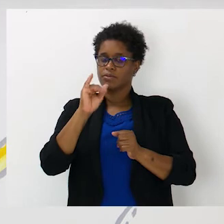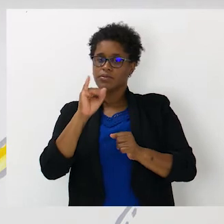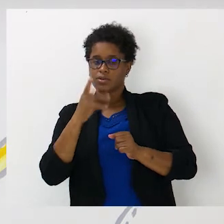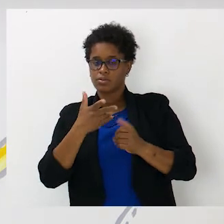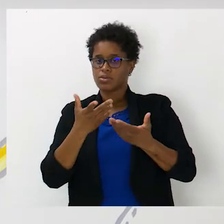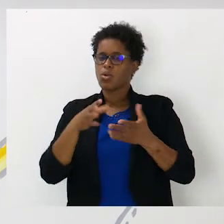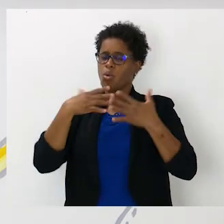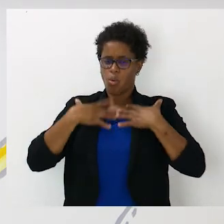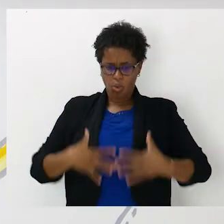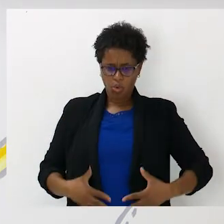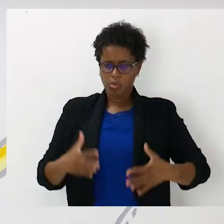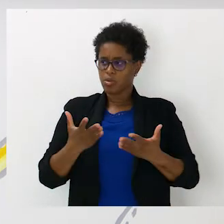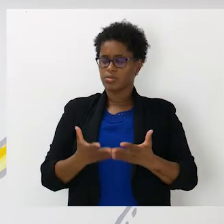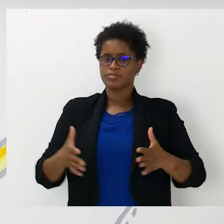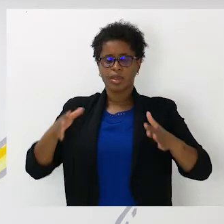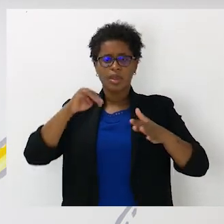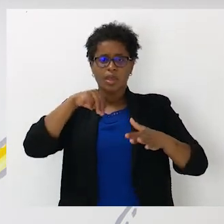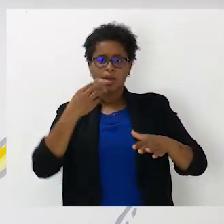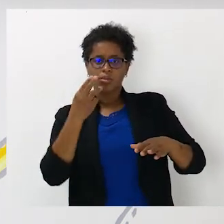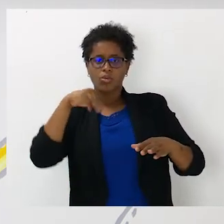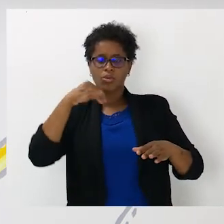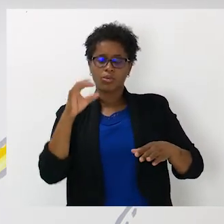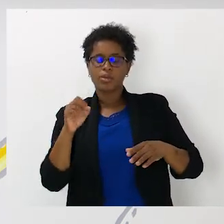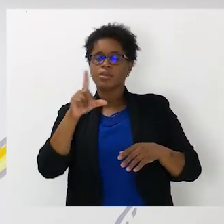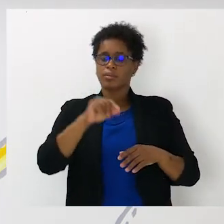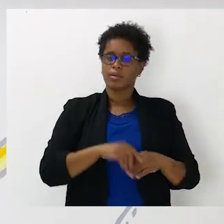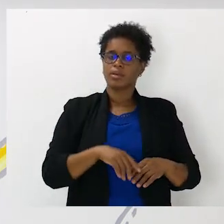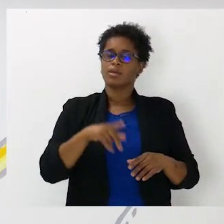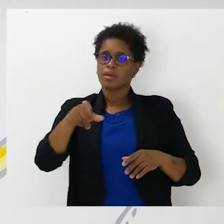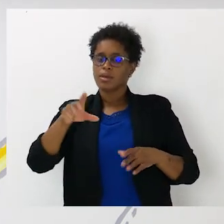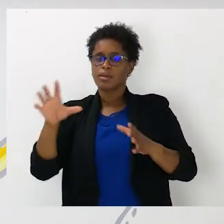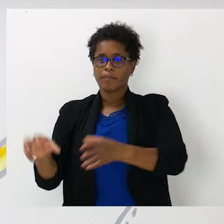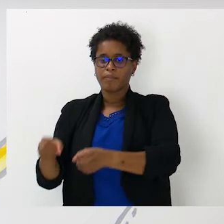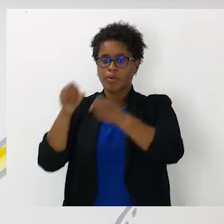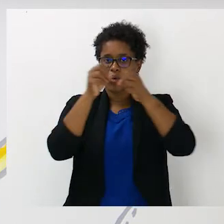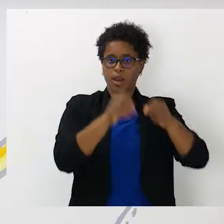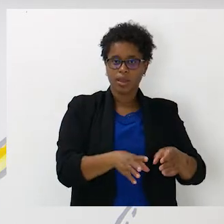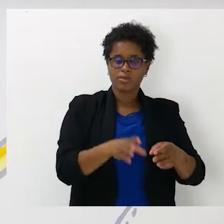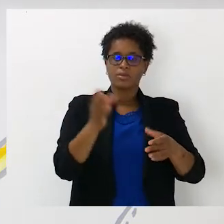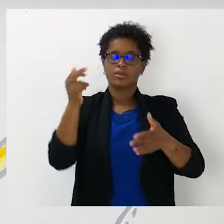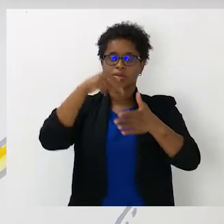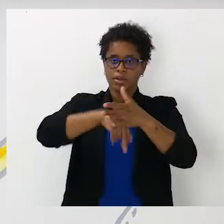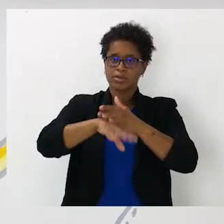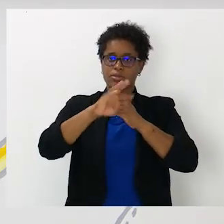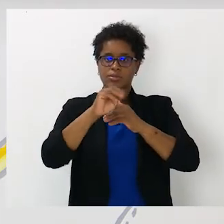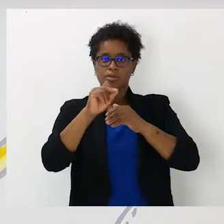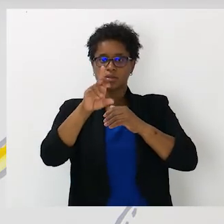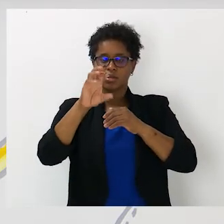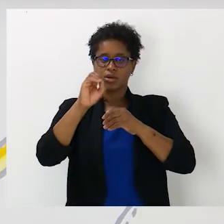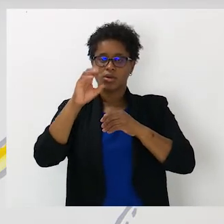Corpo embalsamado e a múmia é colocada no sarcófago. Temos